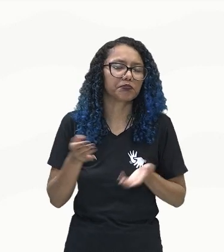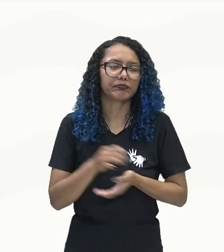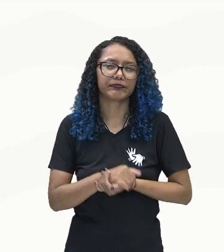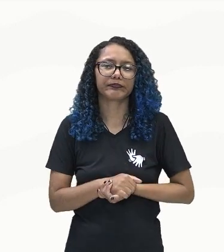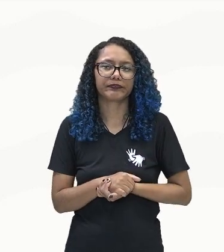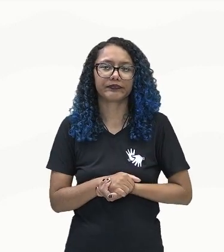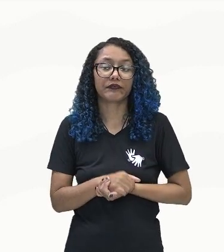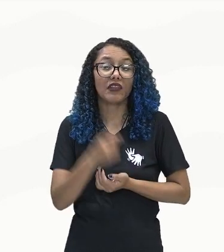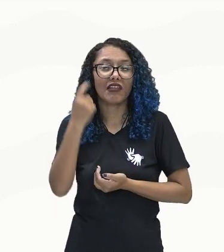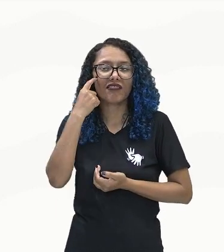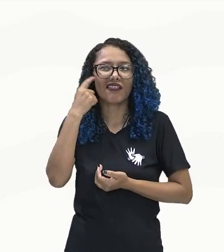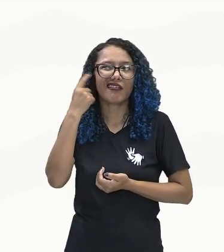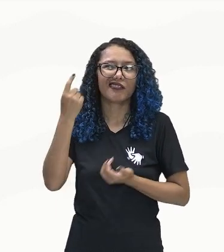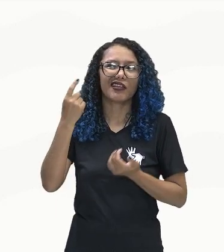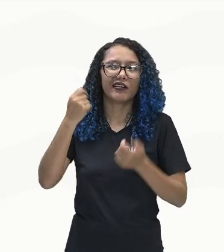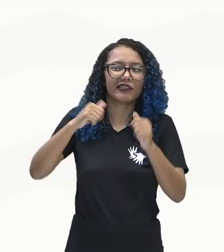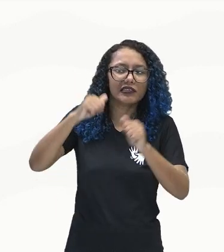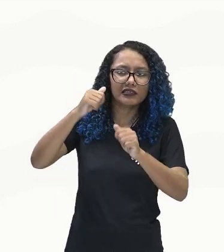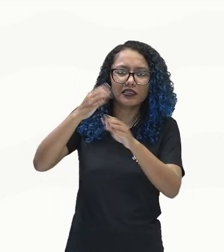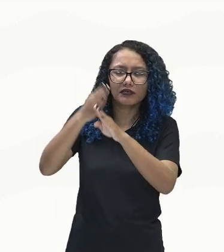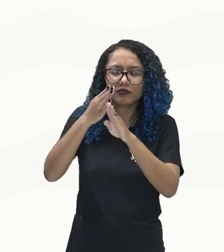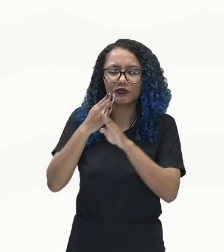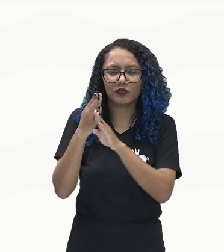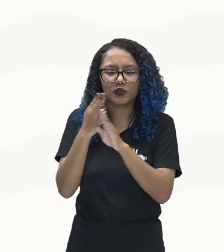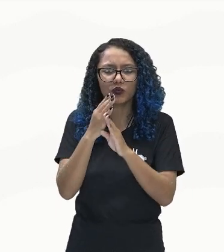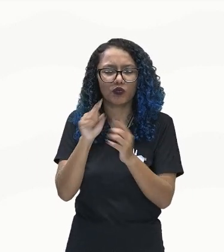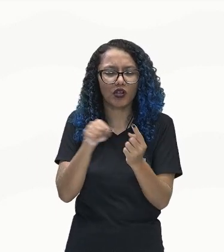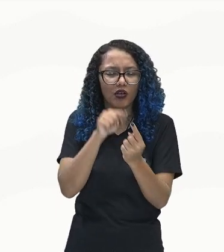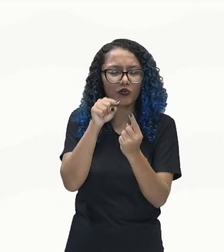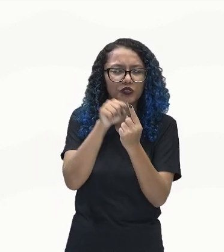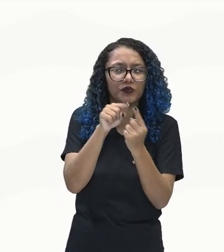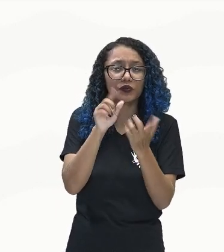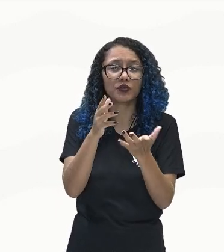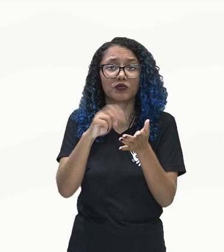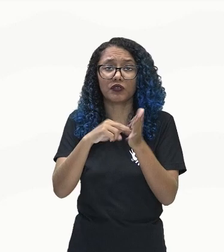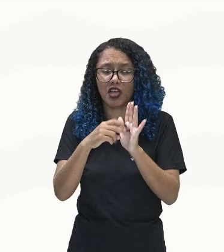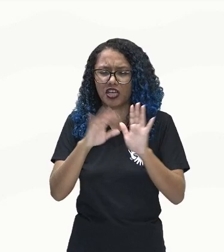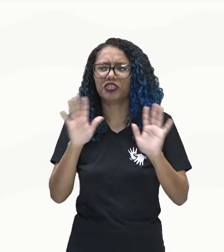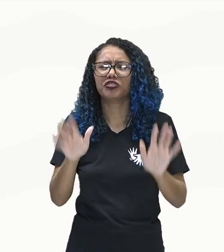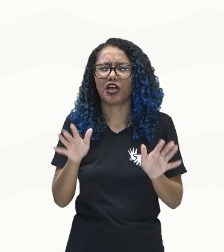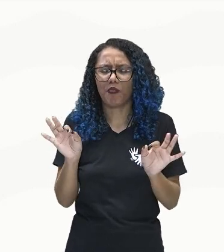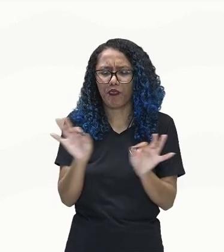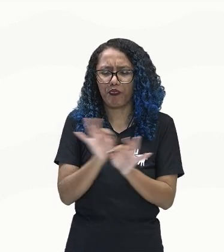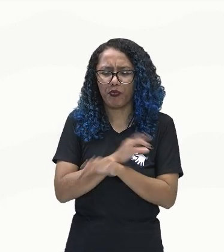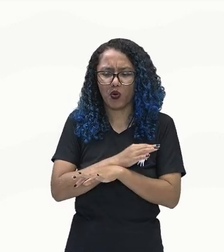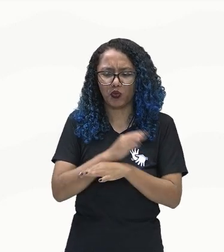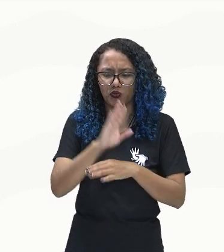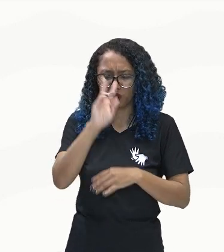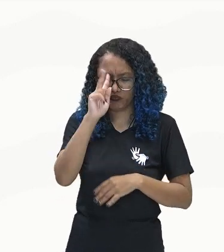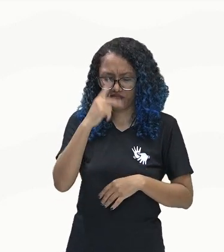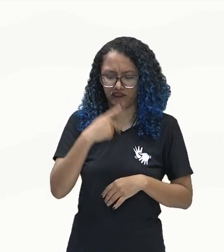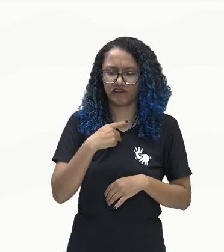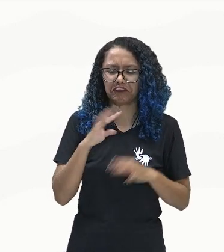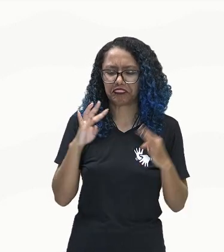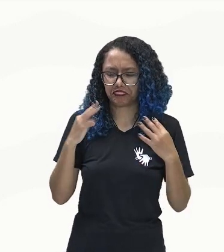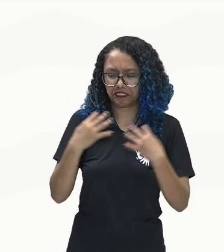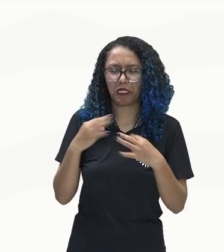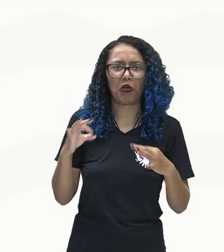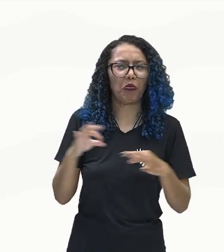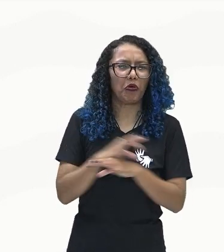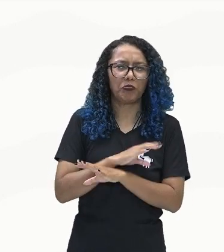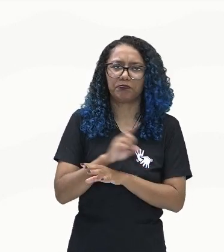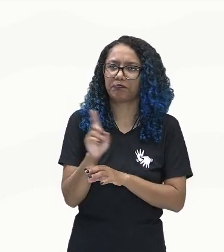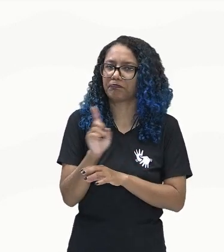tentando analisar, identificar um propósito, não quer dizer que eu já me conheça ou que você já se conheça, não. Isso aí você